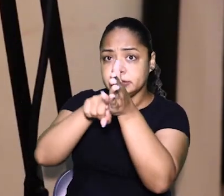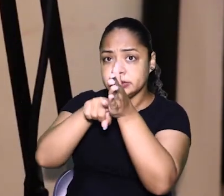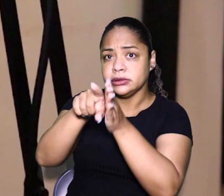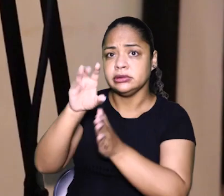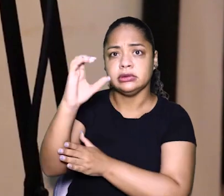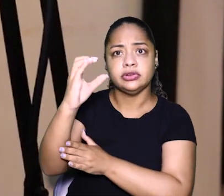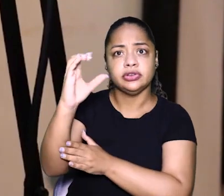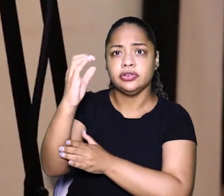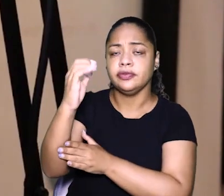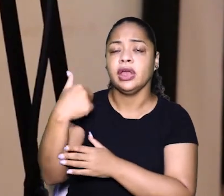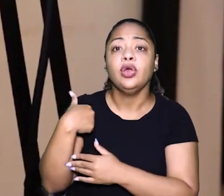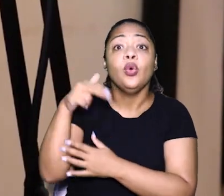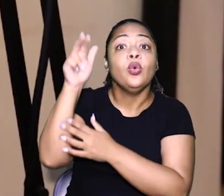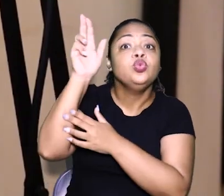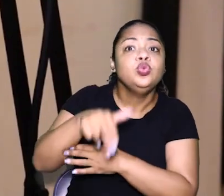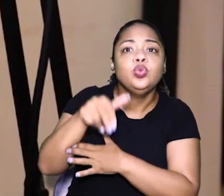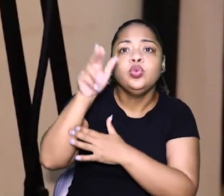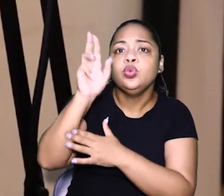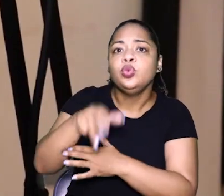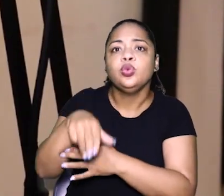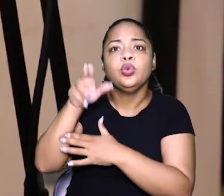eu nunca tive que